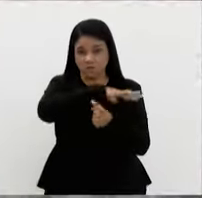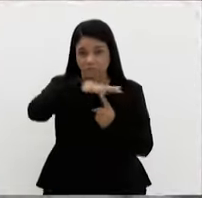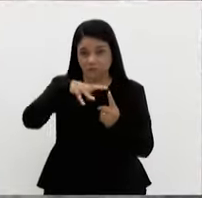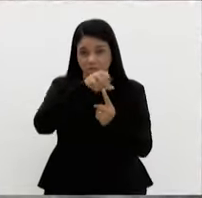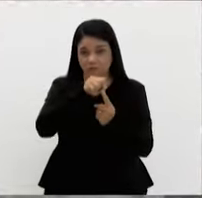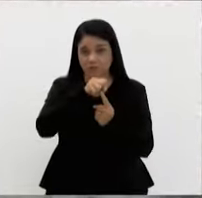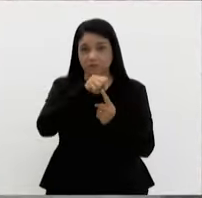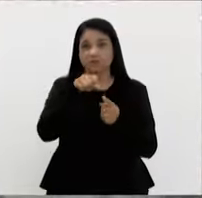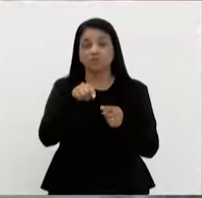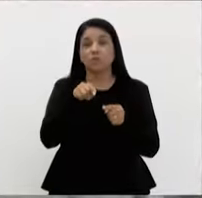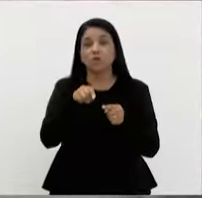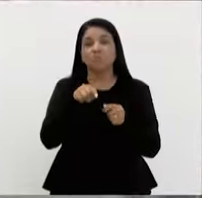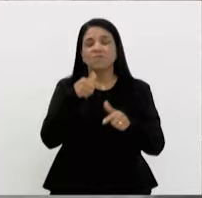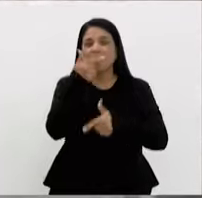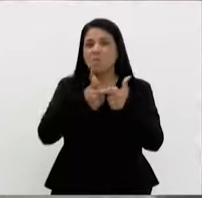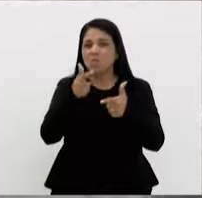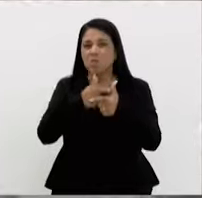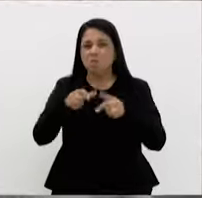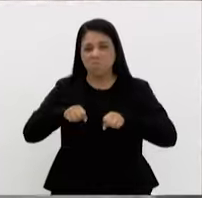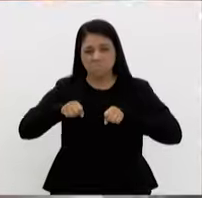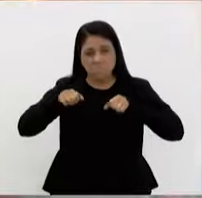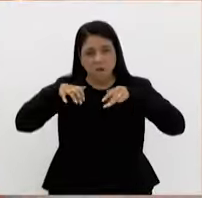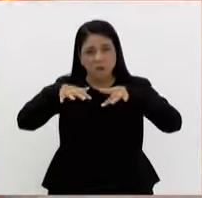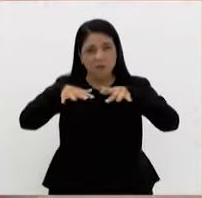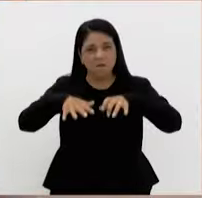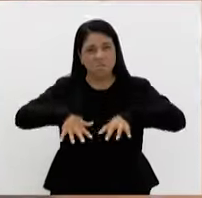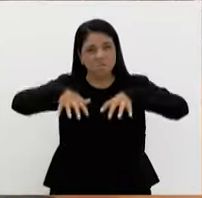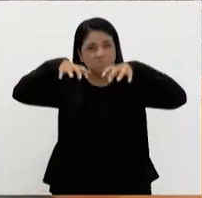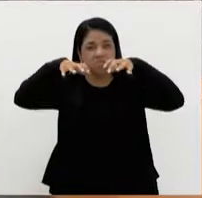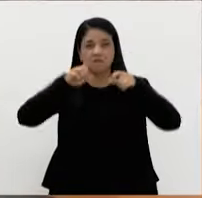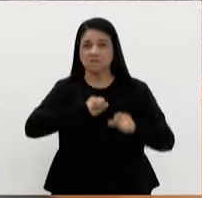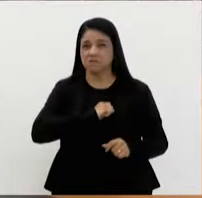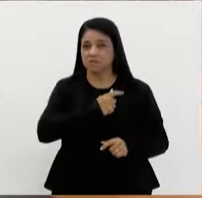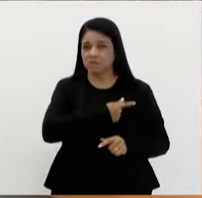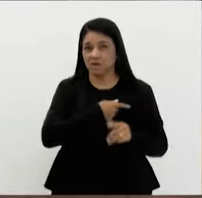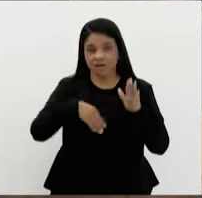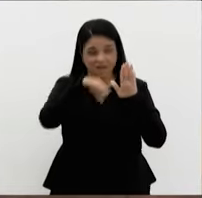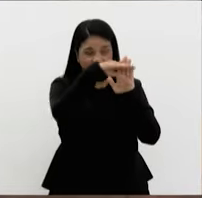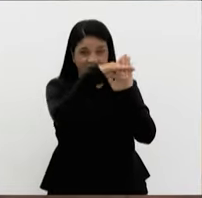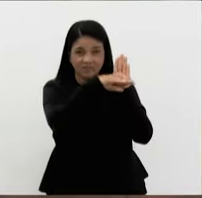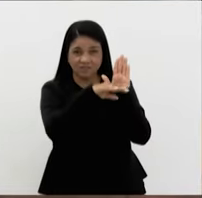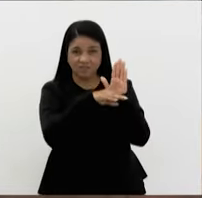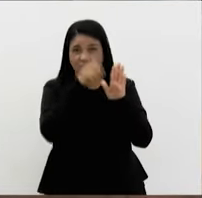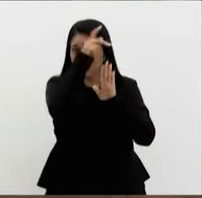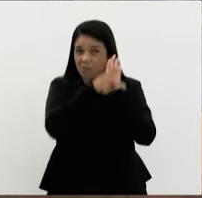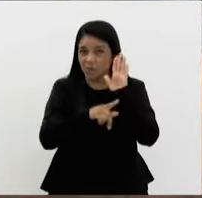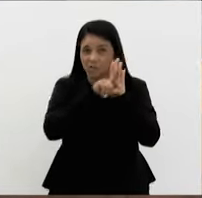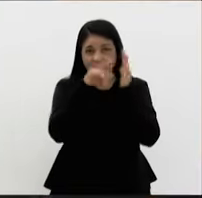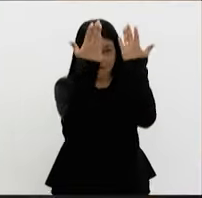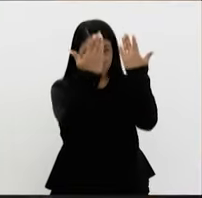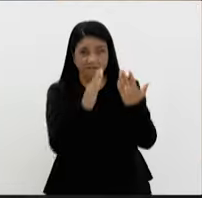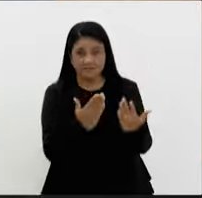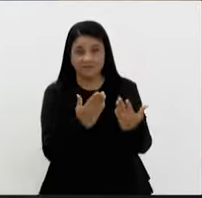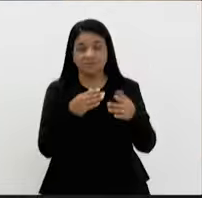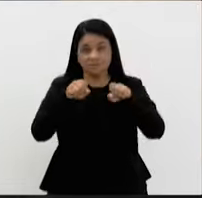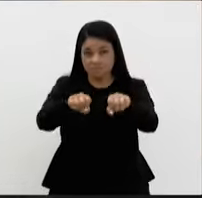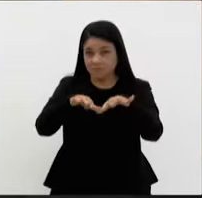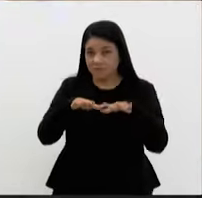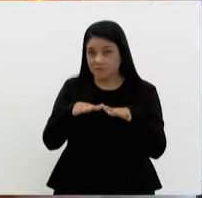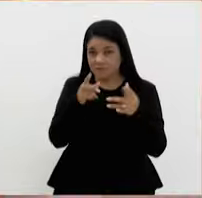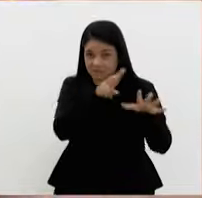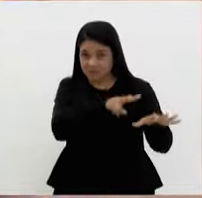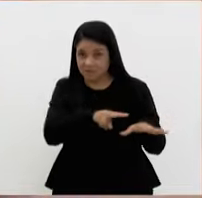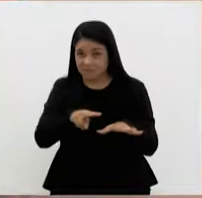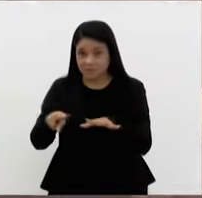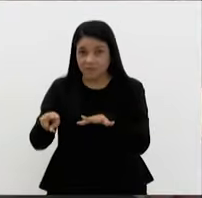discute transtornos causados por enchentes em São Gonçalo. Na agenda, os projetos que serão analisados no plenário durante a